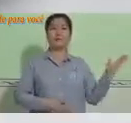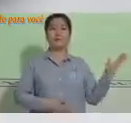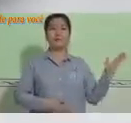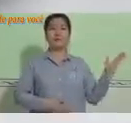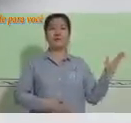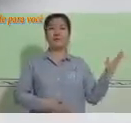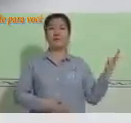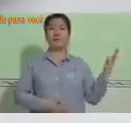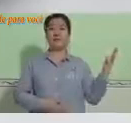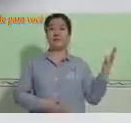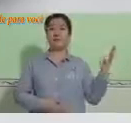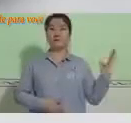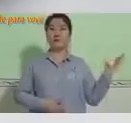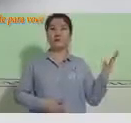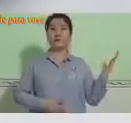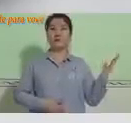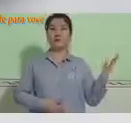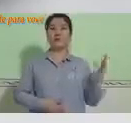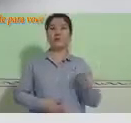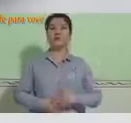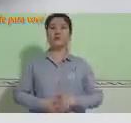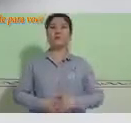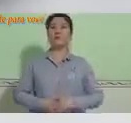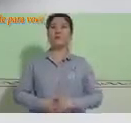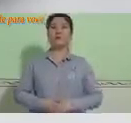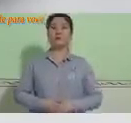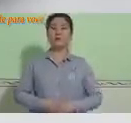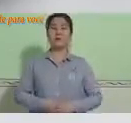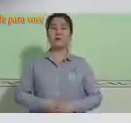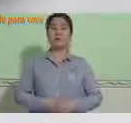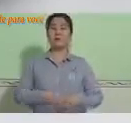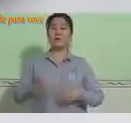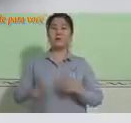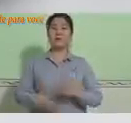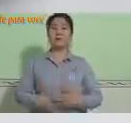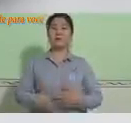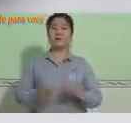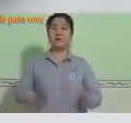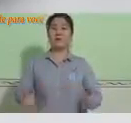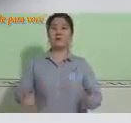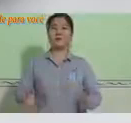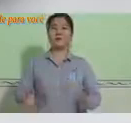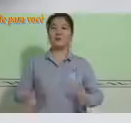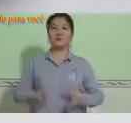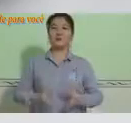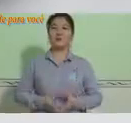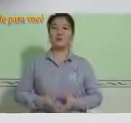dor e pensando uma mamária vírgula retenção de líquidos vírgulas cistos de ovário em aumento de peso